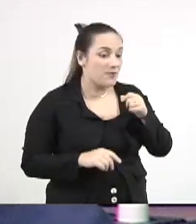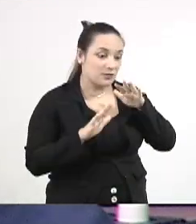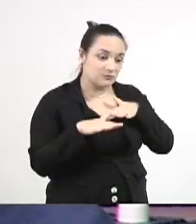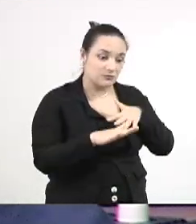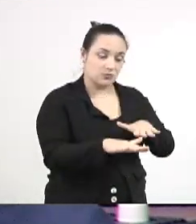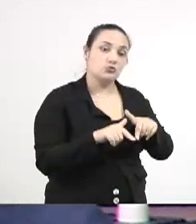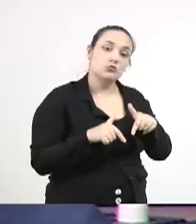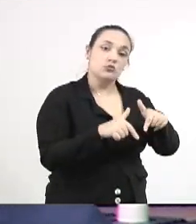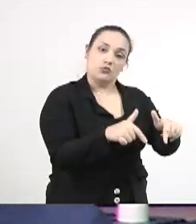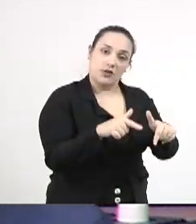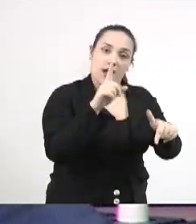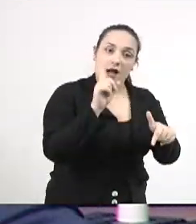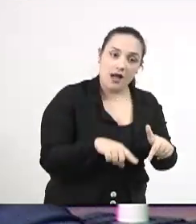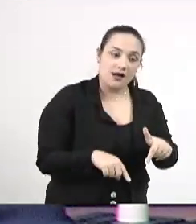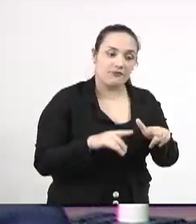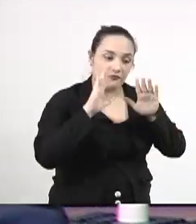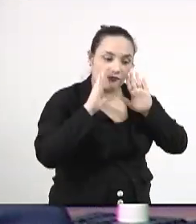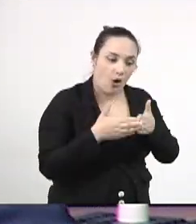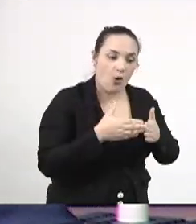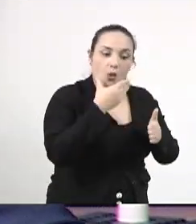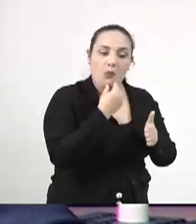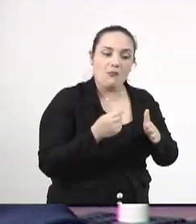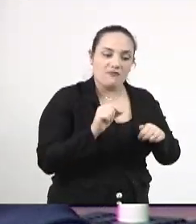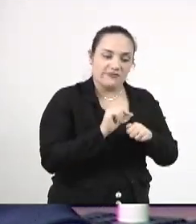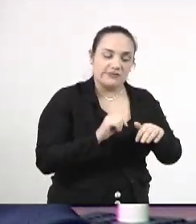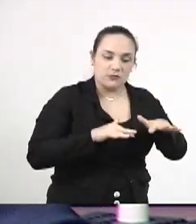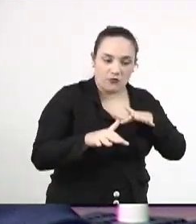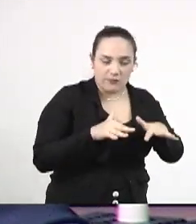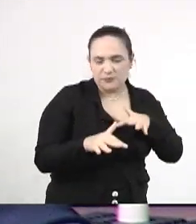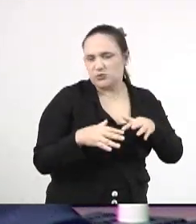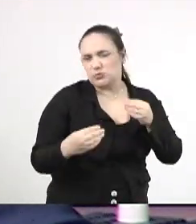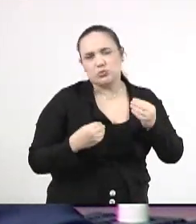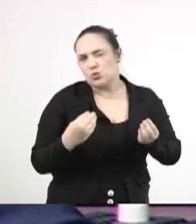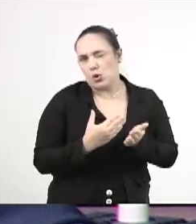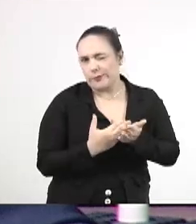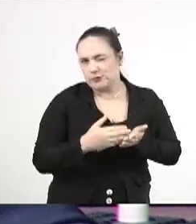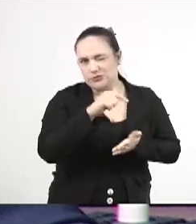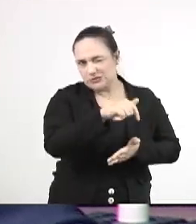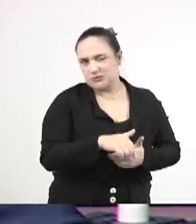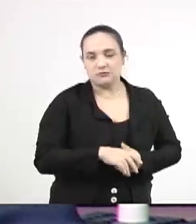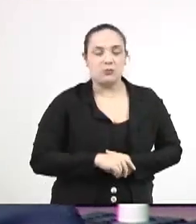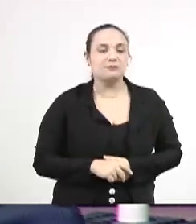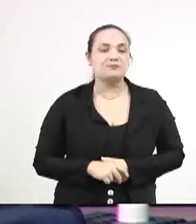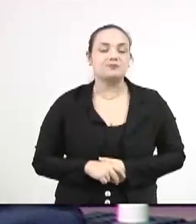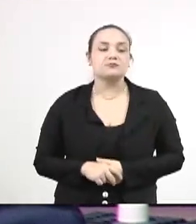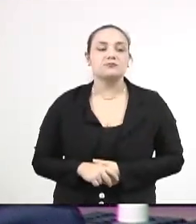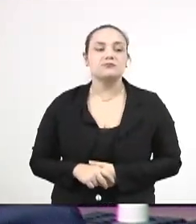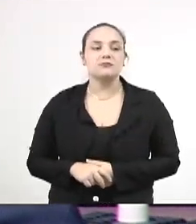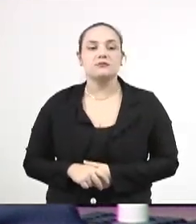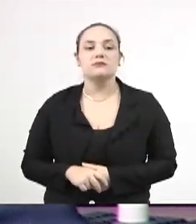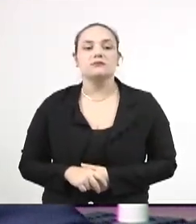campanha dirigida aos homens. Como que nasceu essa campanha? Em